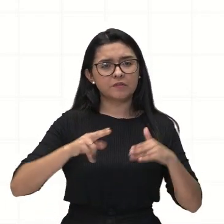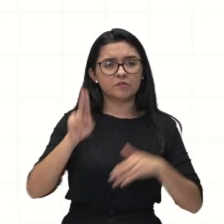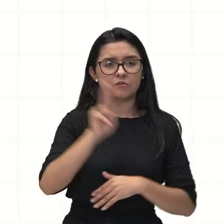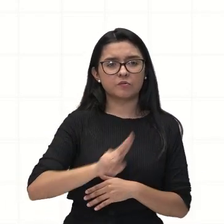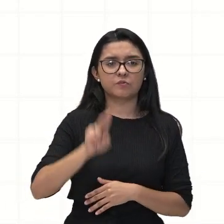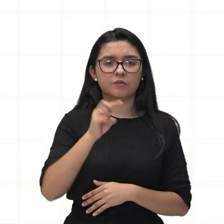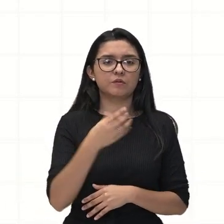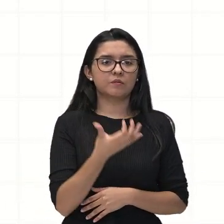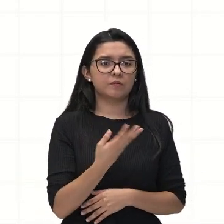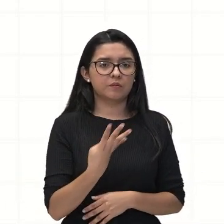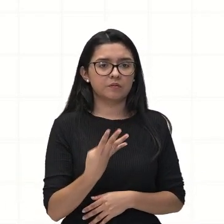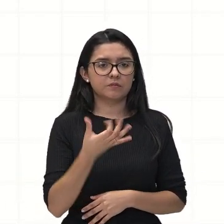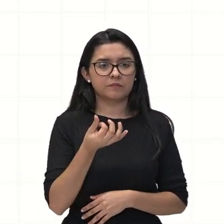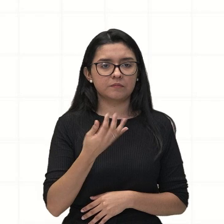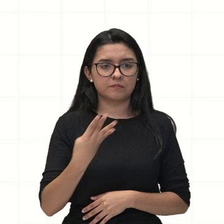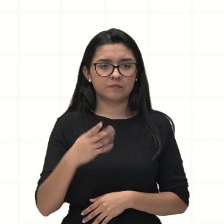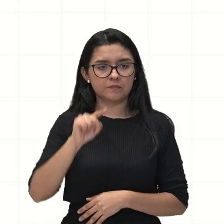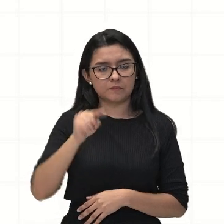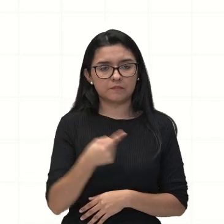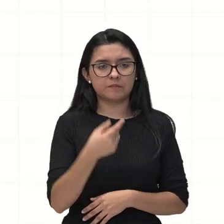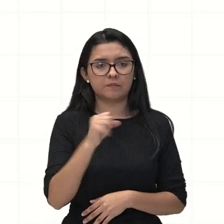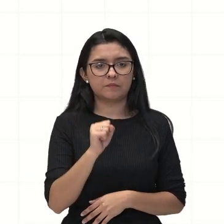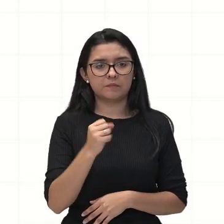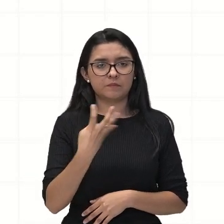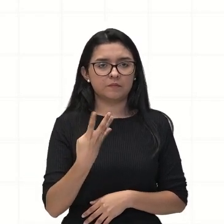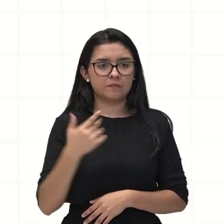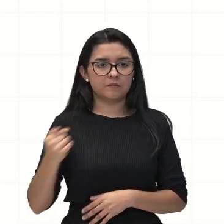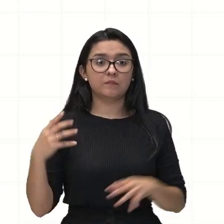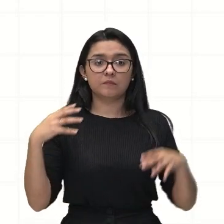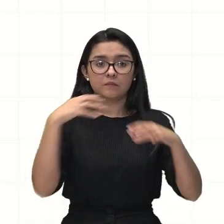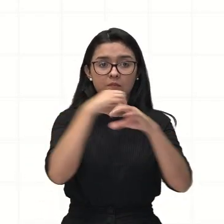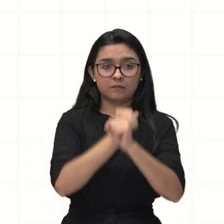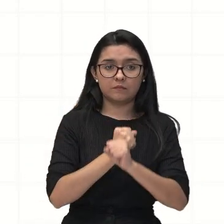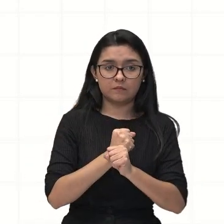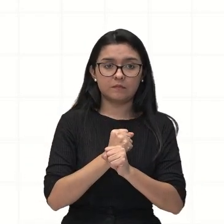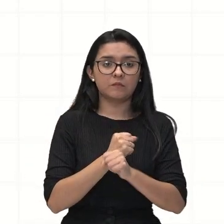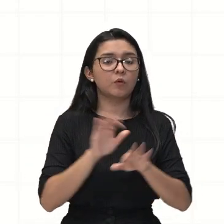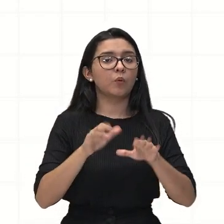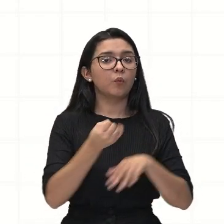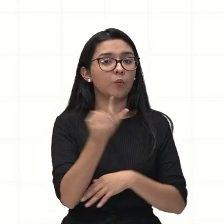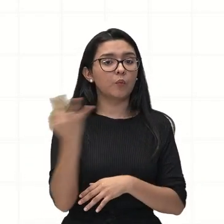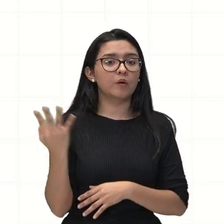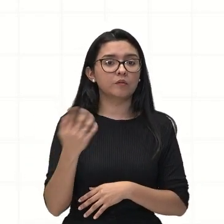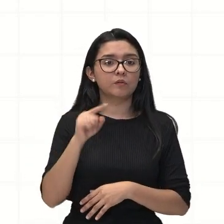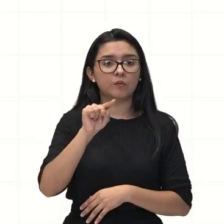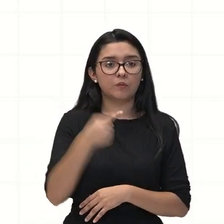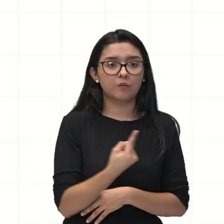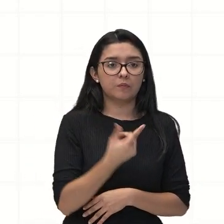464.847. Totalizando quantos domicílios?